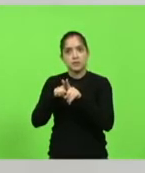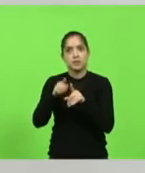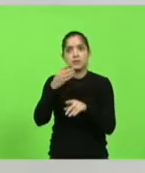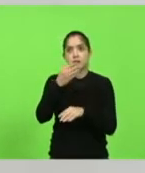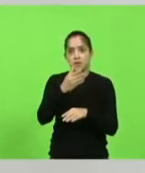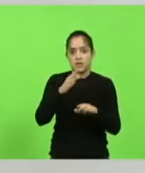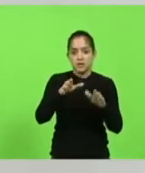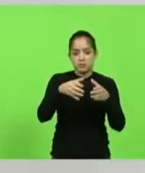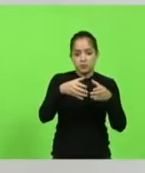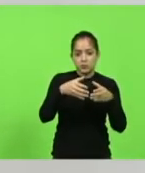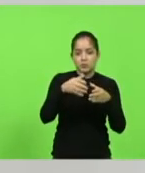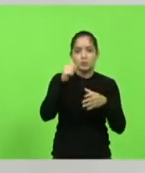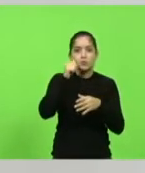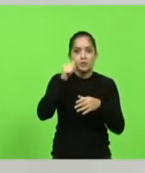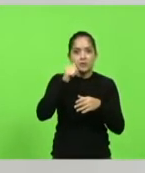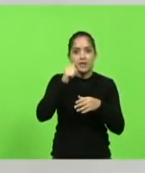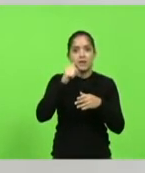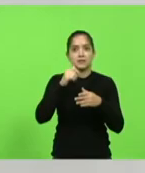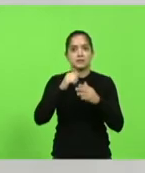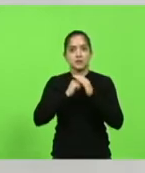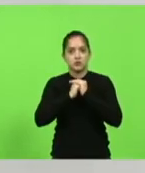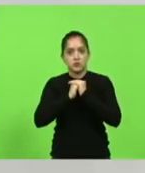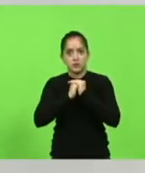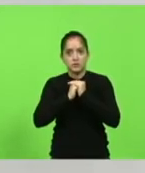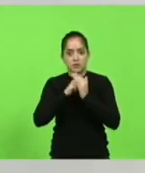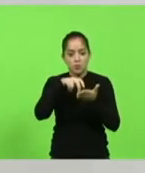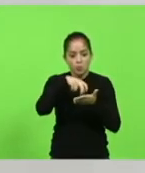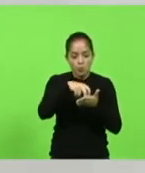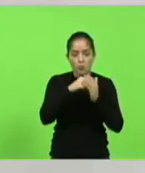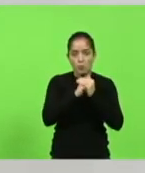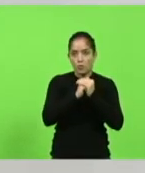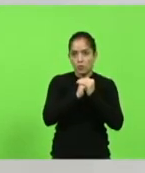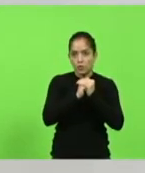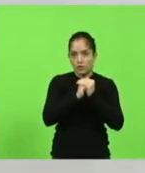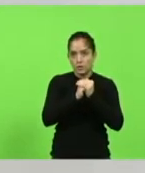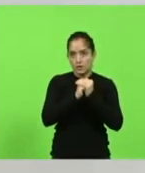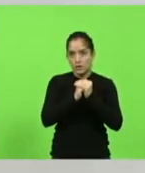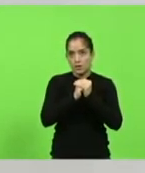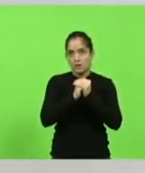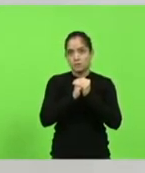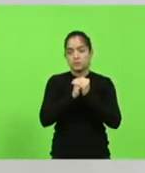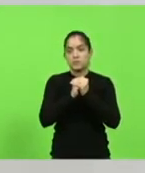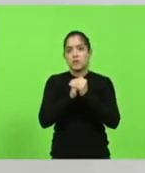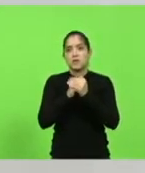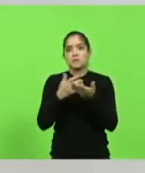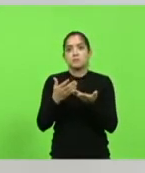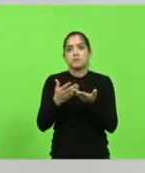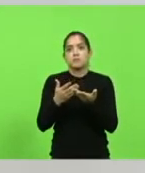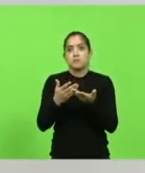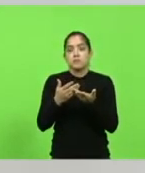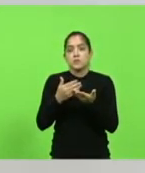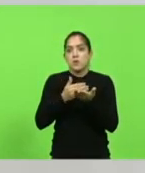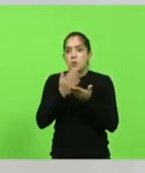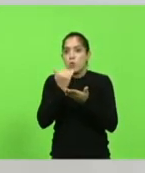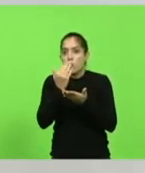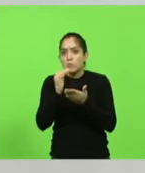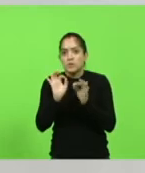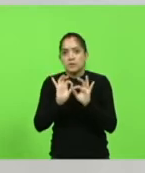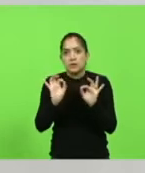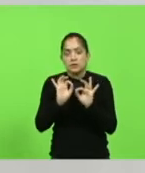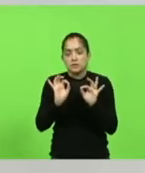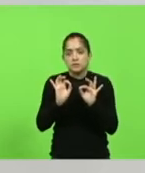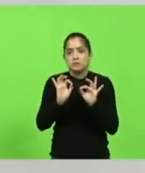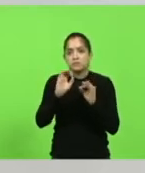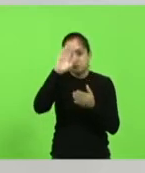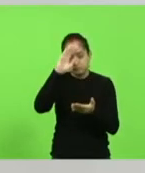de oração começaram a dobrar o joelho, a orar e jejuar para que haja mudança. E eu creio no poder da